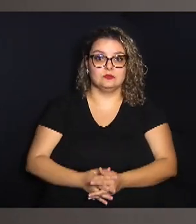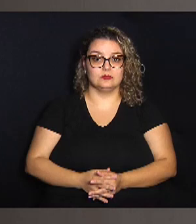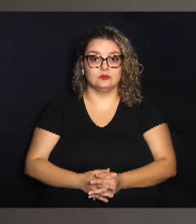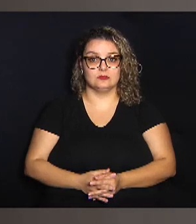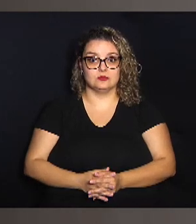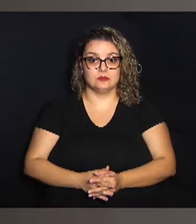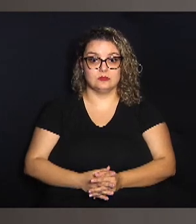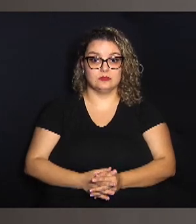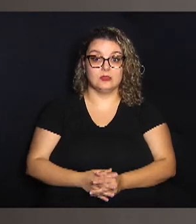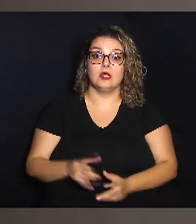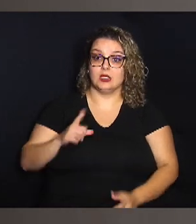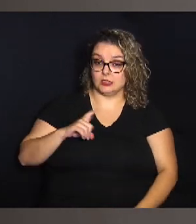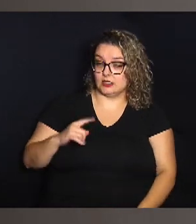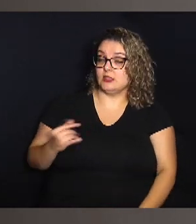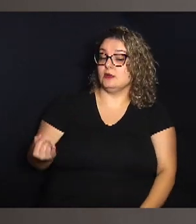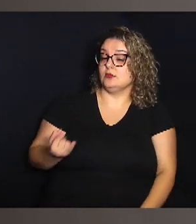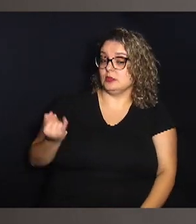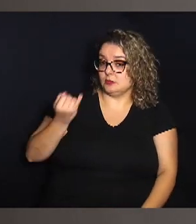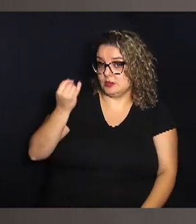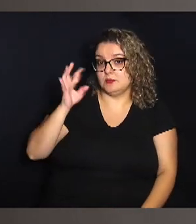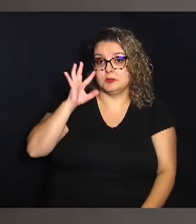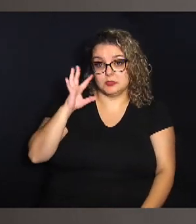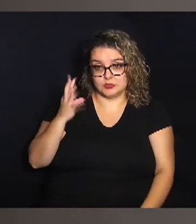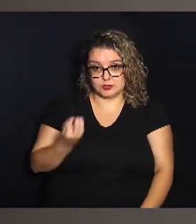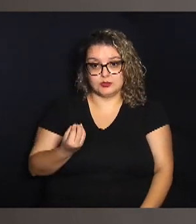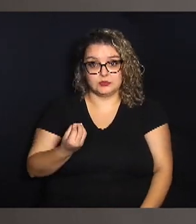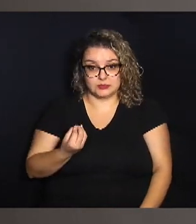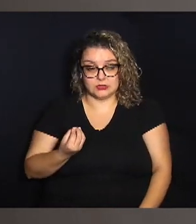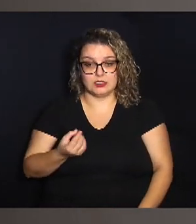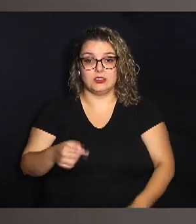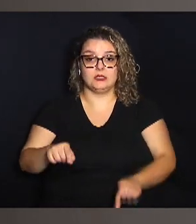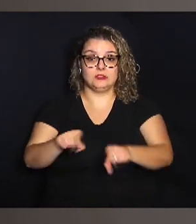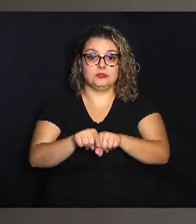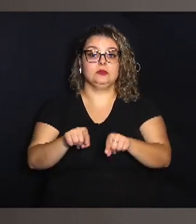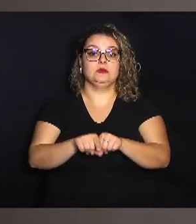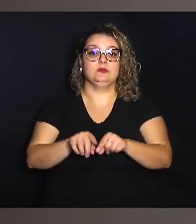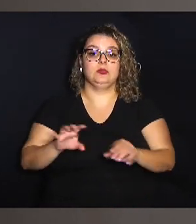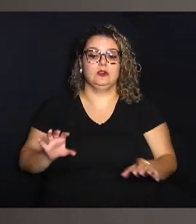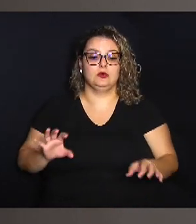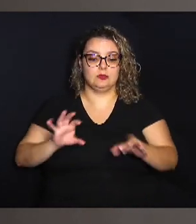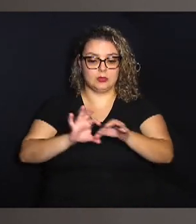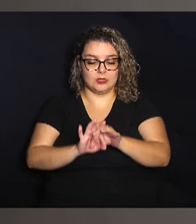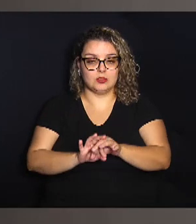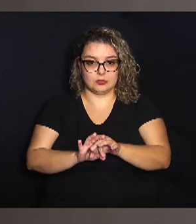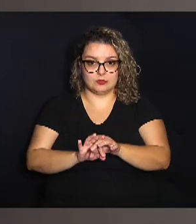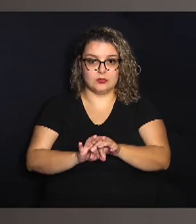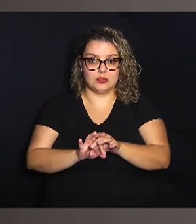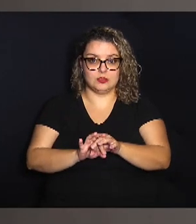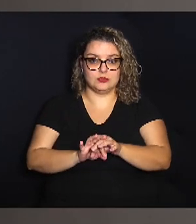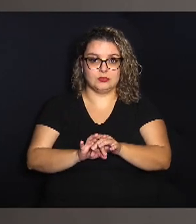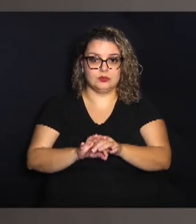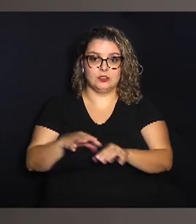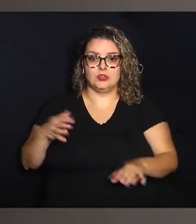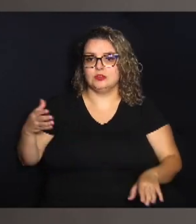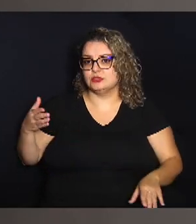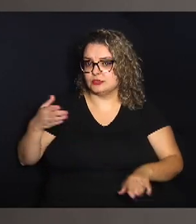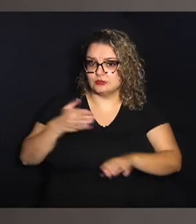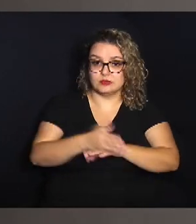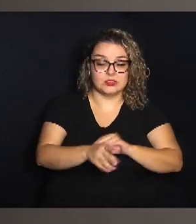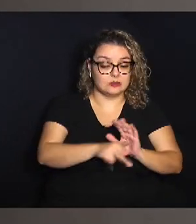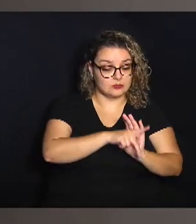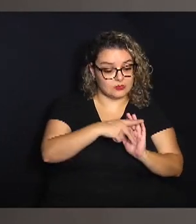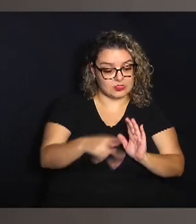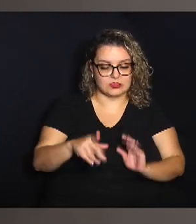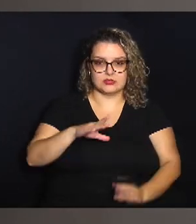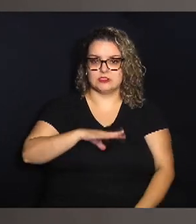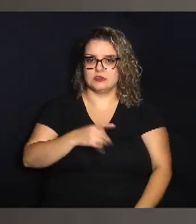além da importância que tem para o conhecimento, né, tudo, também conecta eles com essa questão de participar da cidade, né? Saber um